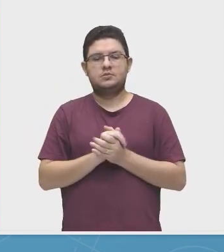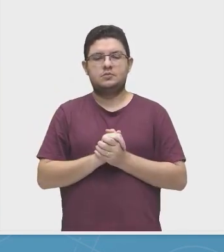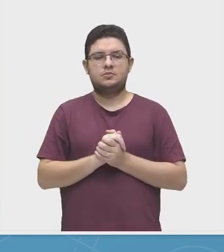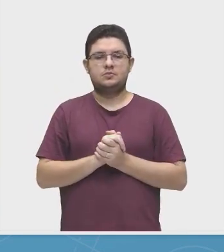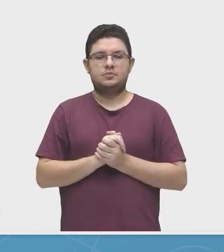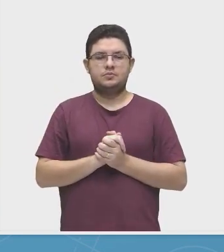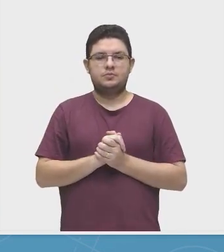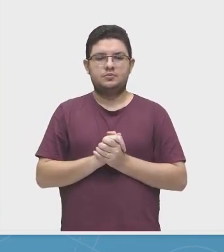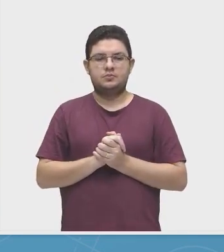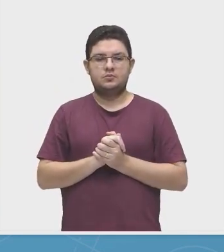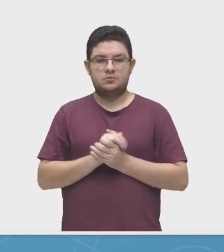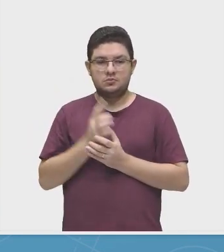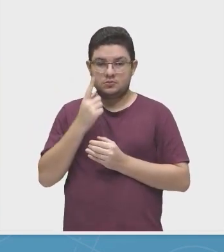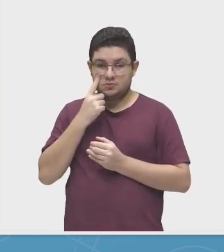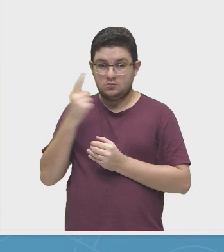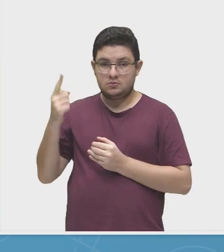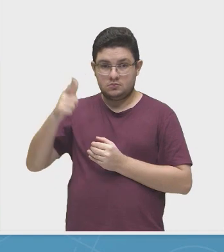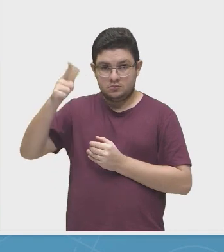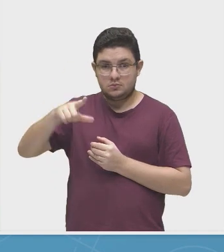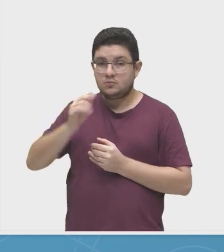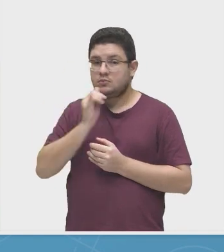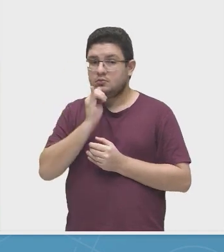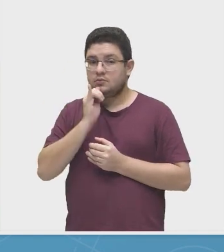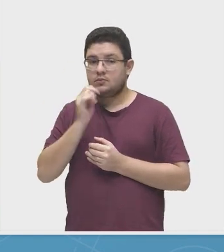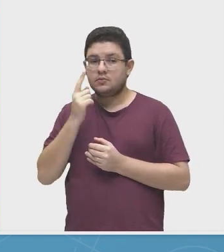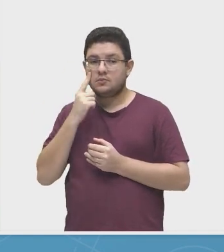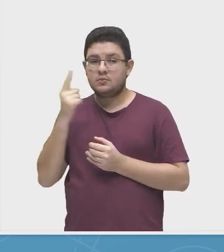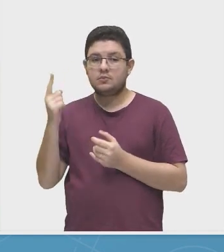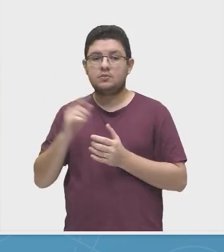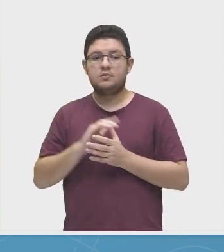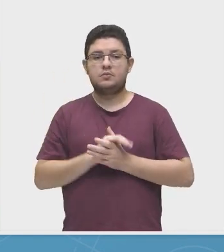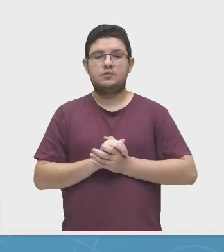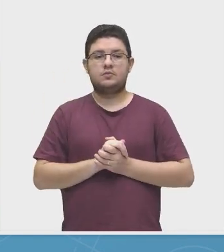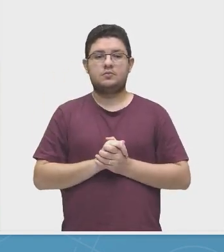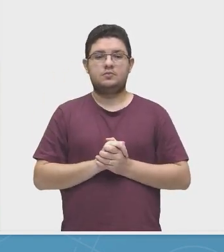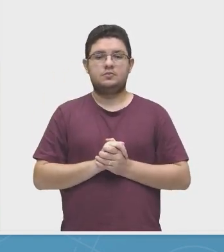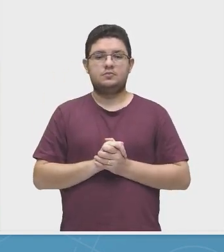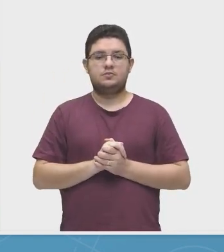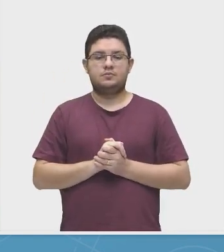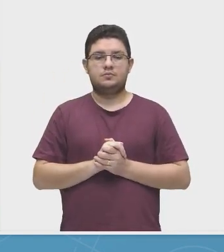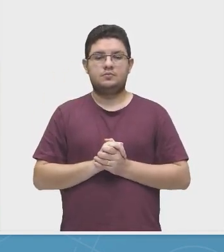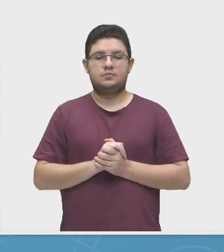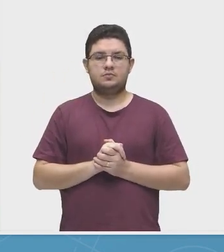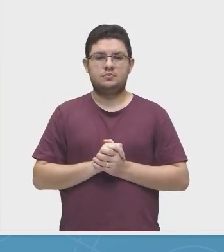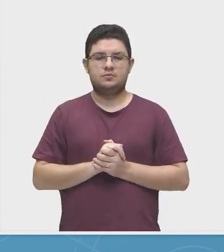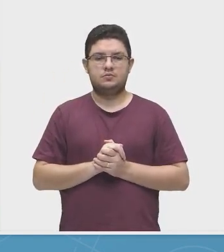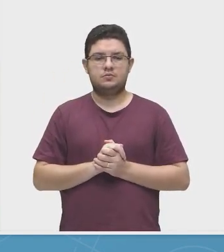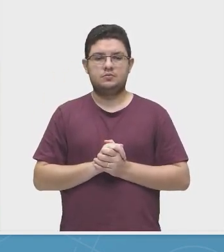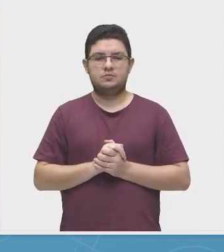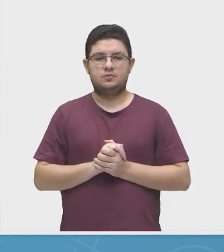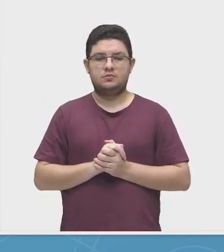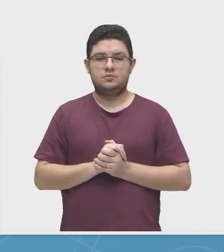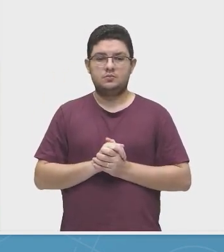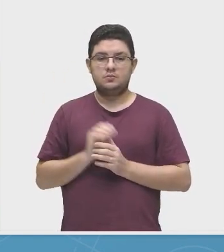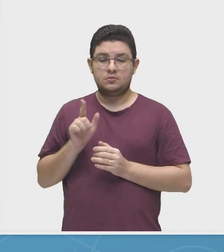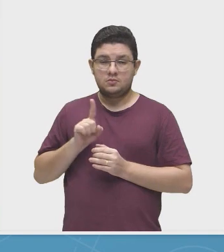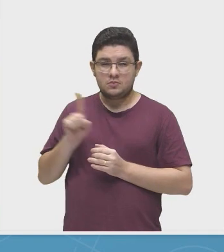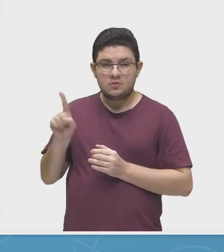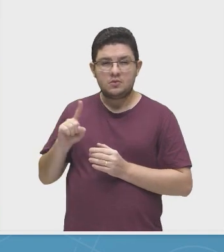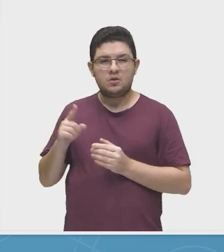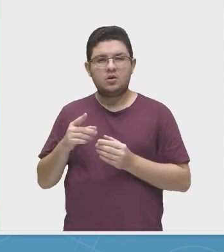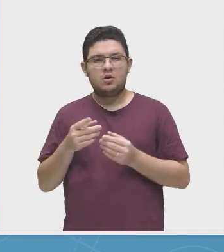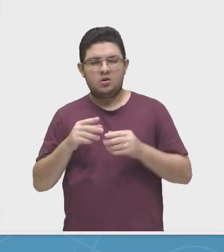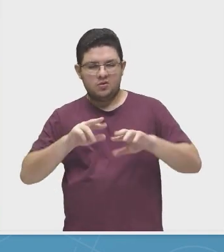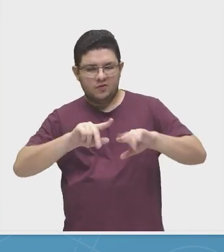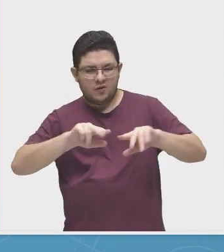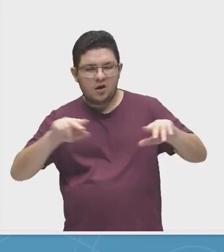sobre algo. Fungi, dust and mites live on the carpets. Então, fungos, poeiras,